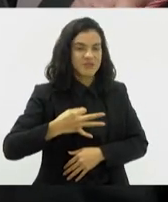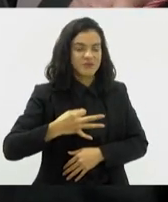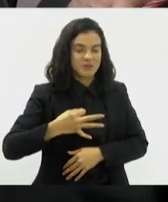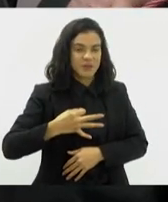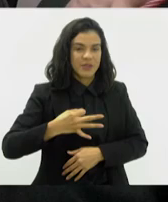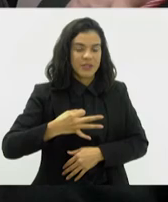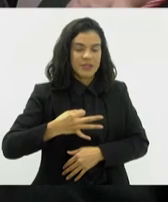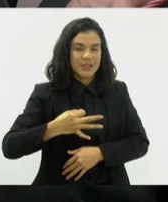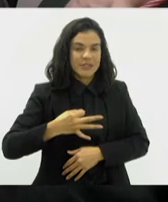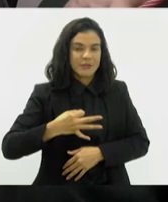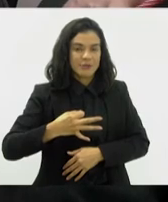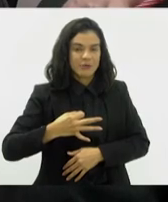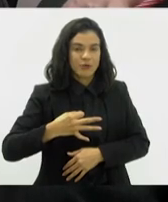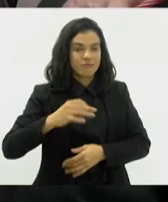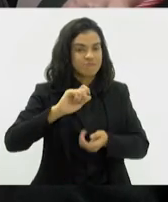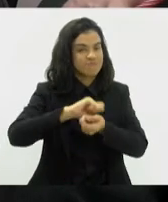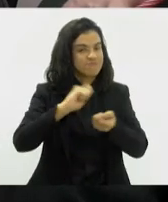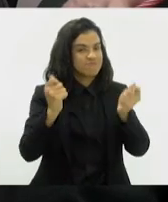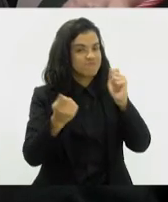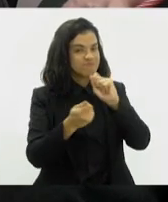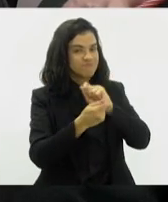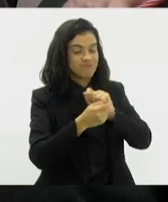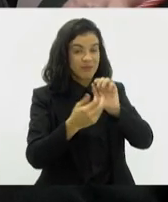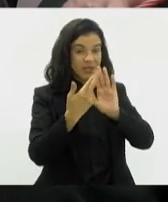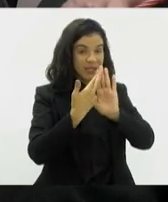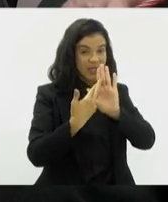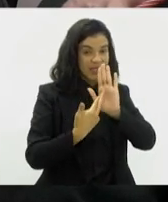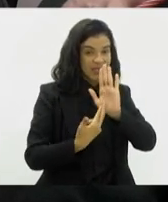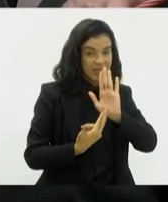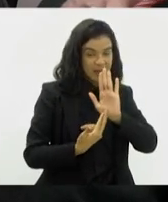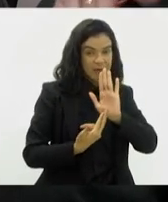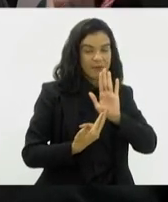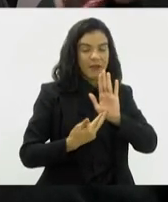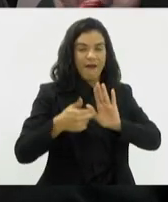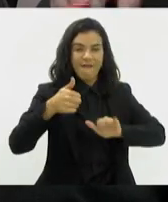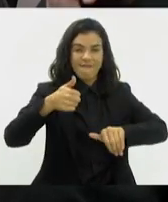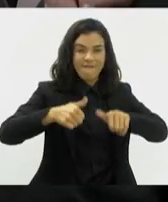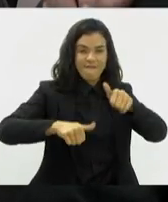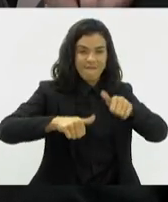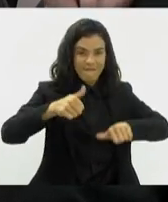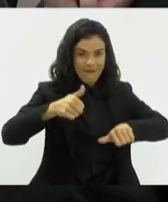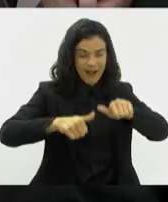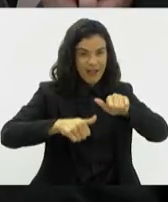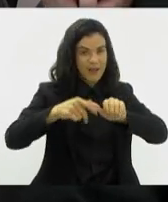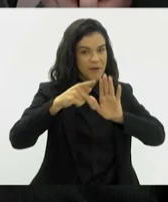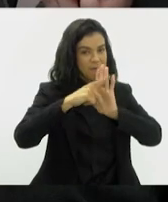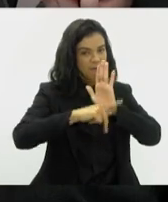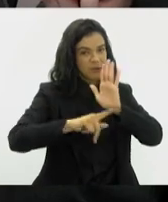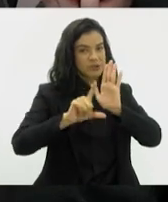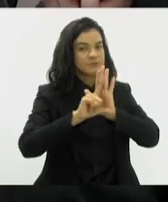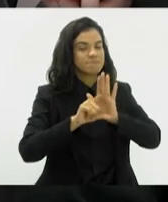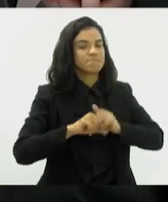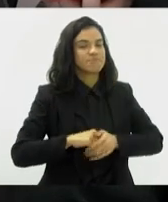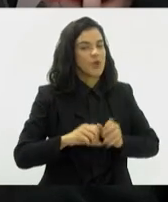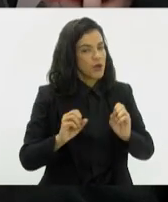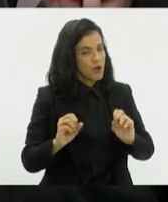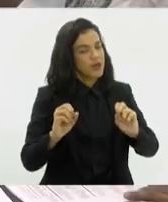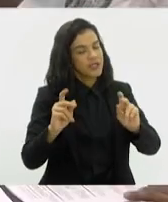a adequação dessa norma com que avalia esse projeto. Ok.